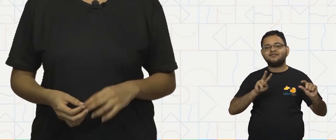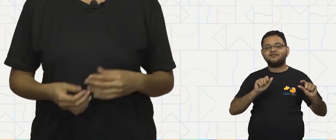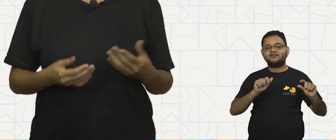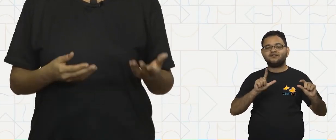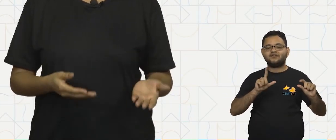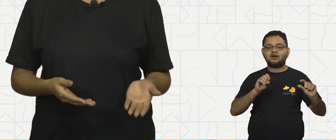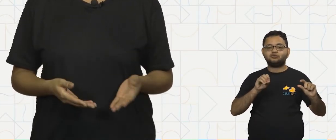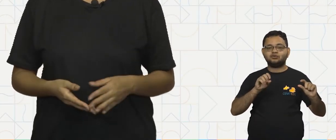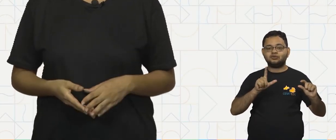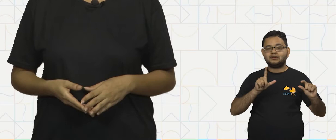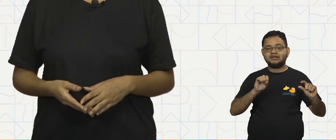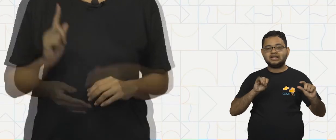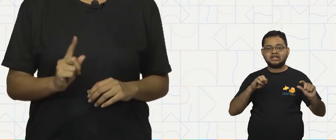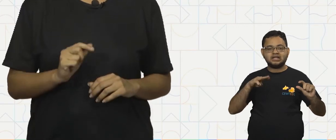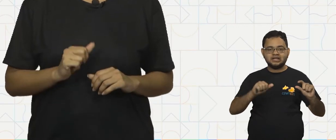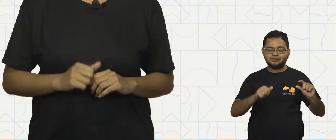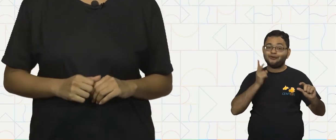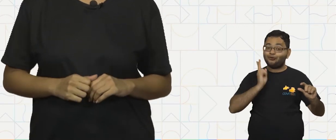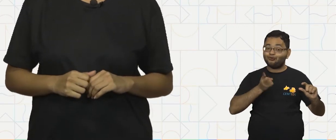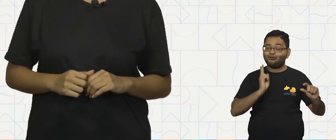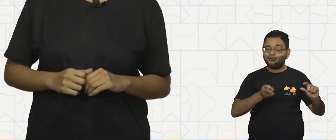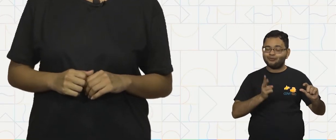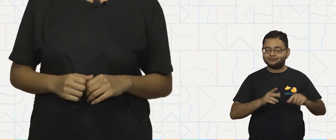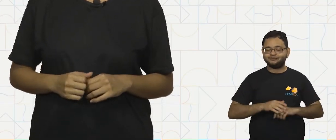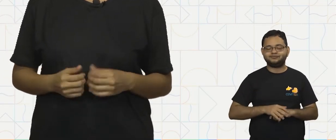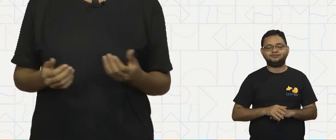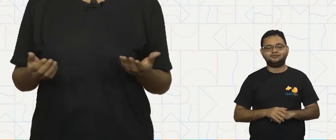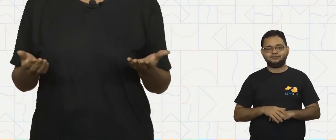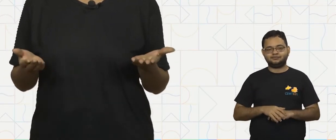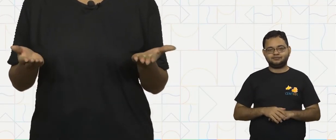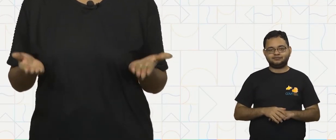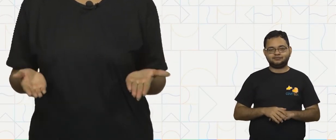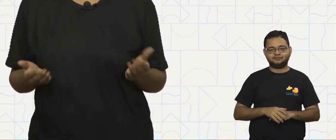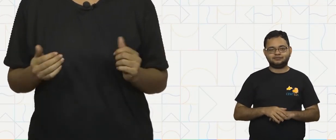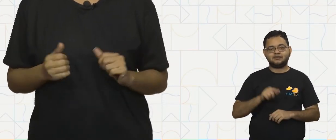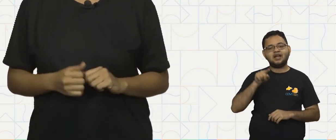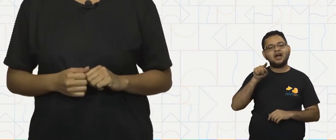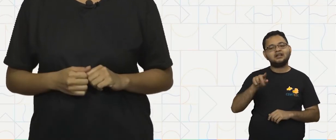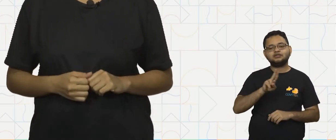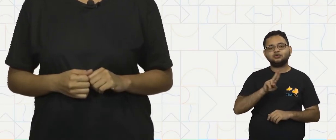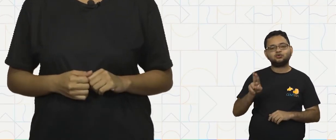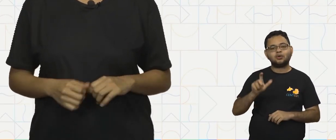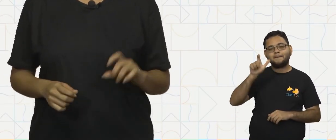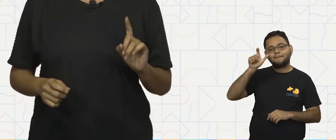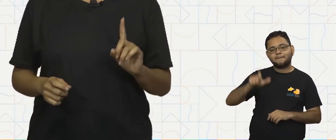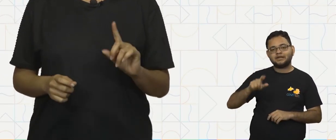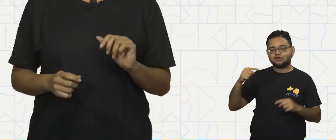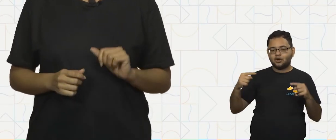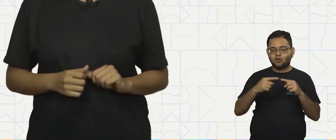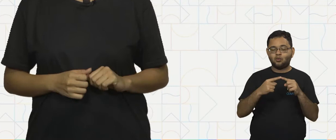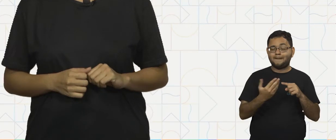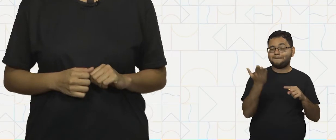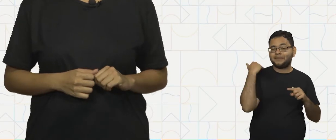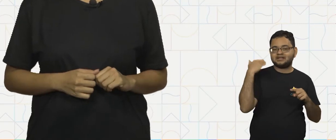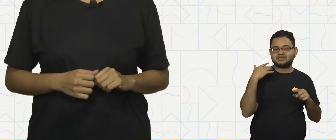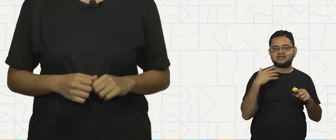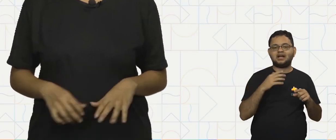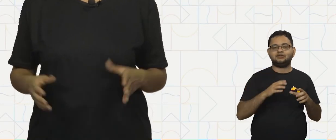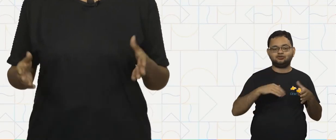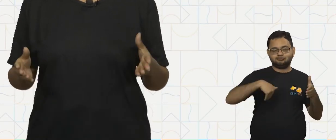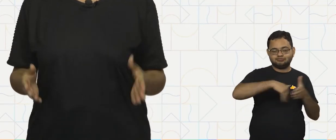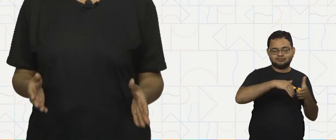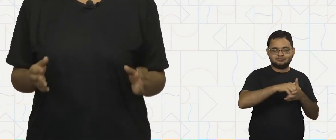a homenagem ao Vivaldo Lima, personalidade amazonense que dava nome ao antigo estádio. Outro fato